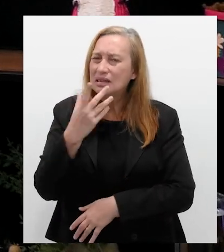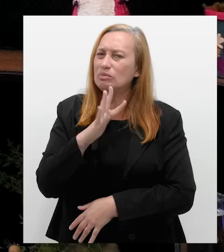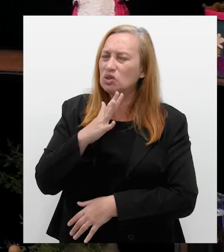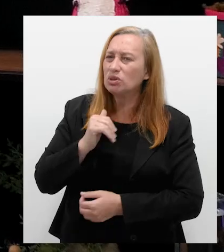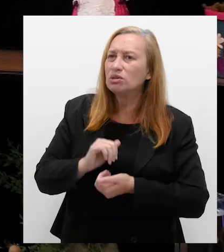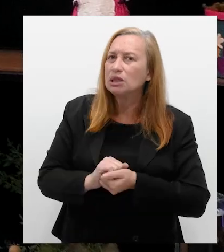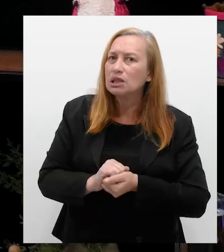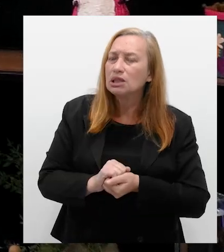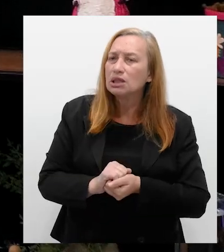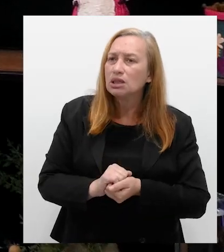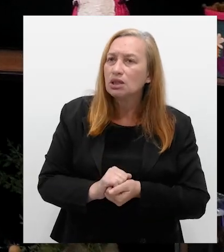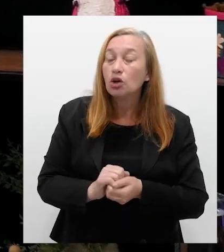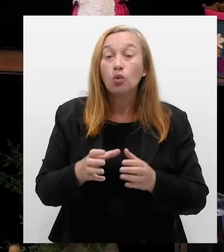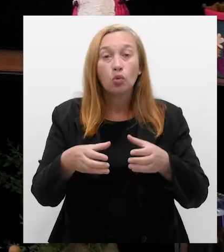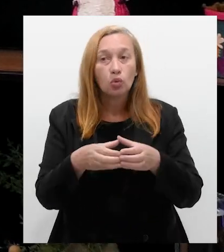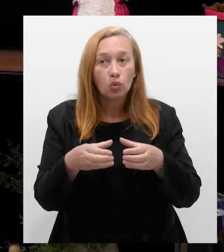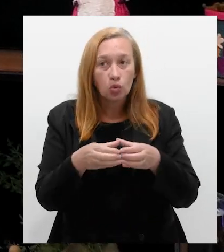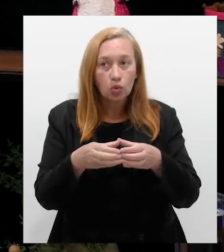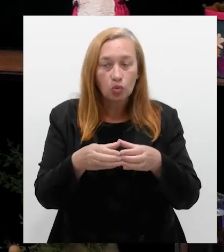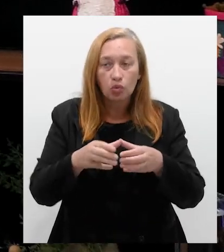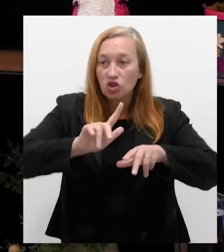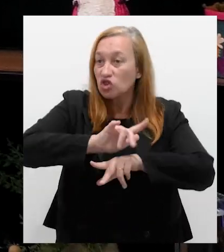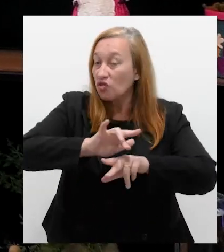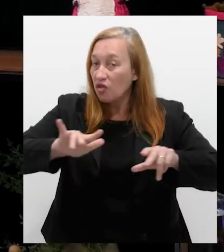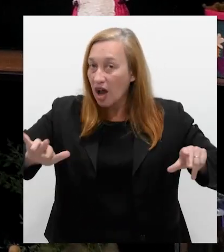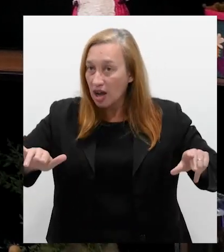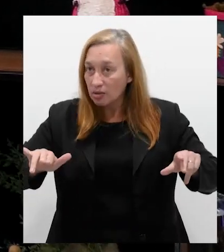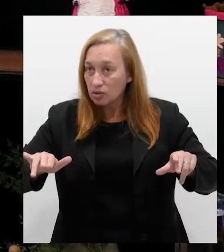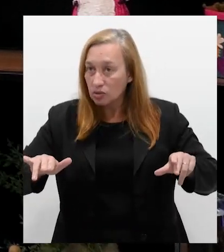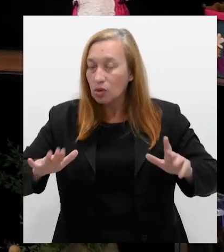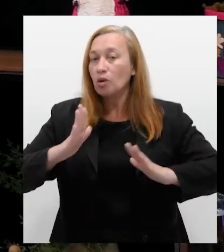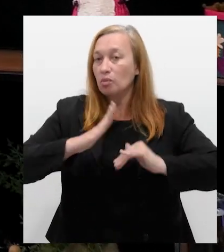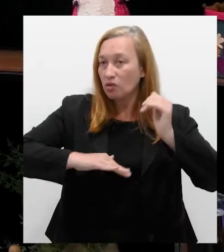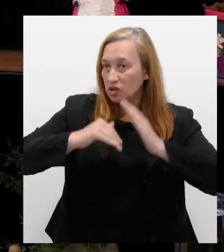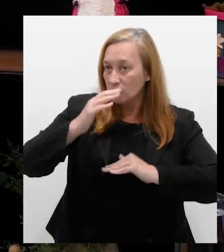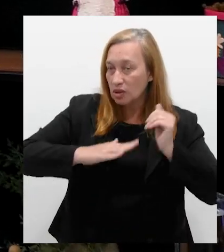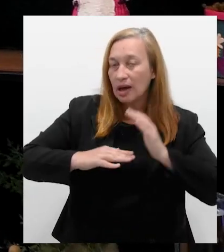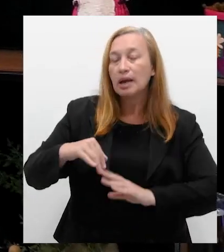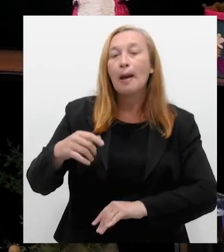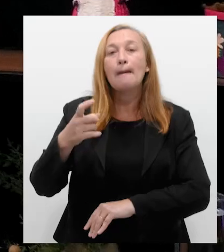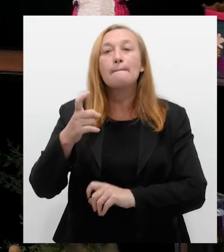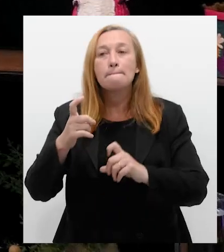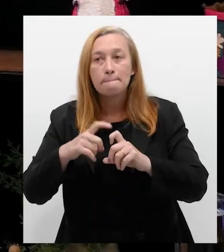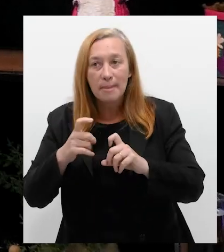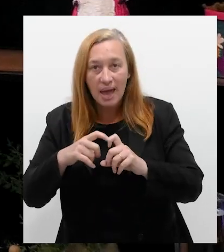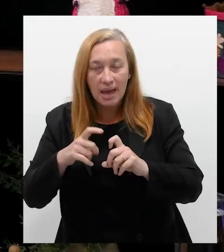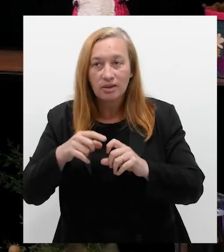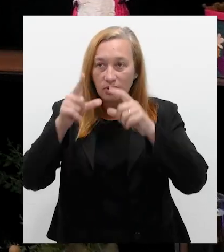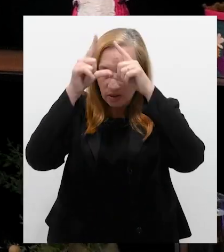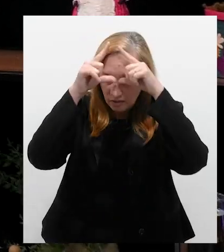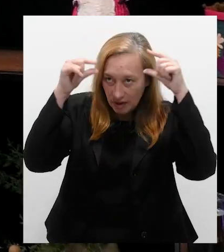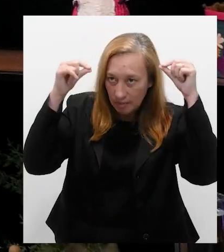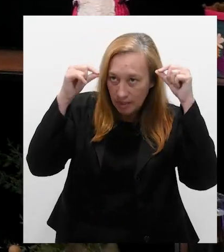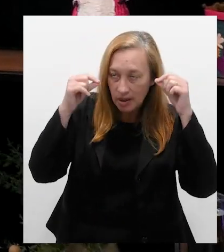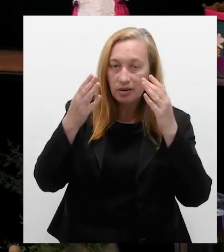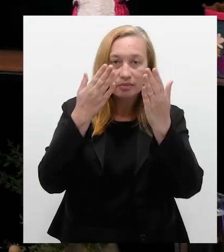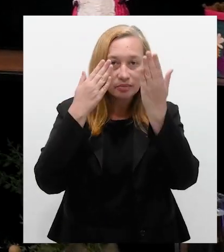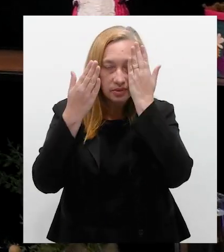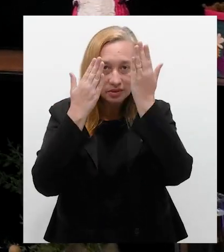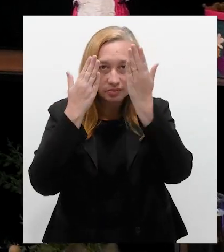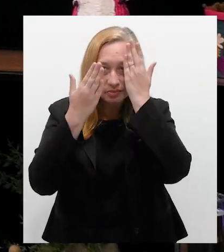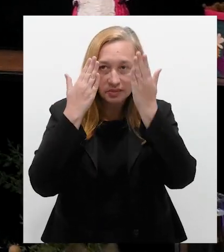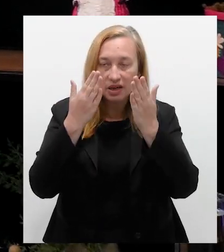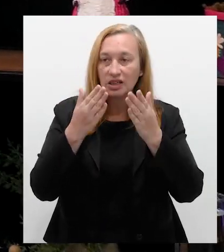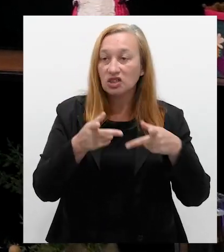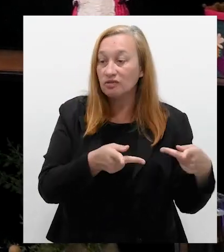menos. E uma equipe multidisciplinar, não só com dentista, né, mas com médico, enfermeiro, psicóloga. A gente rodava, a gente circulava